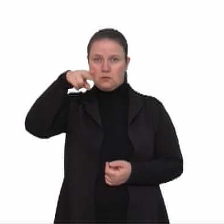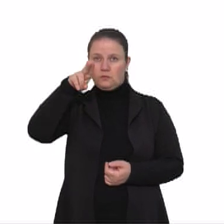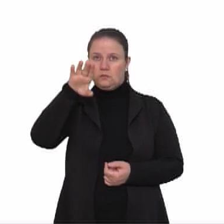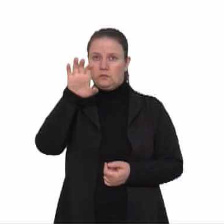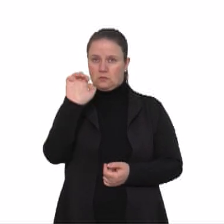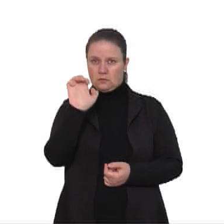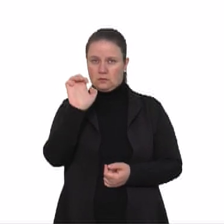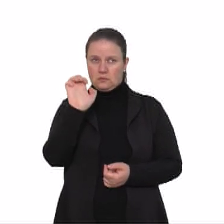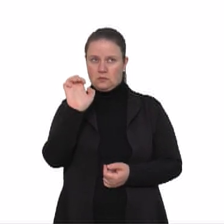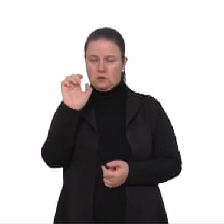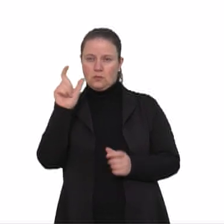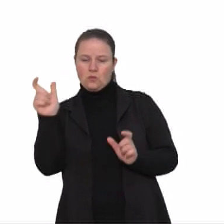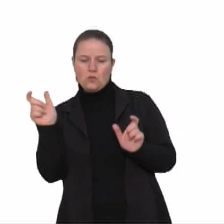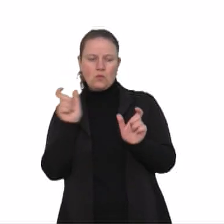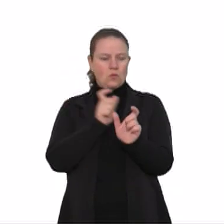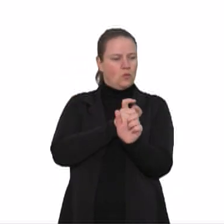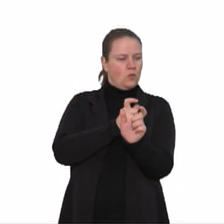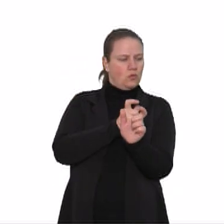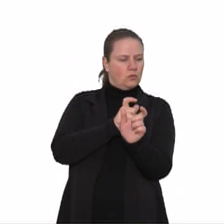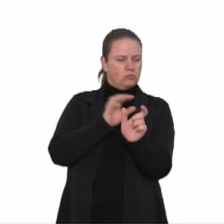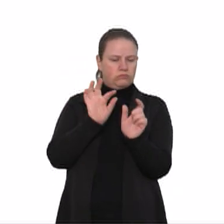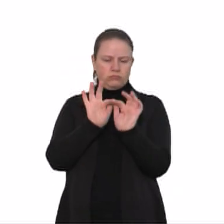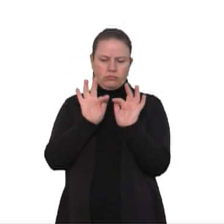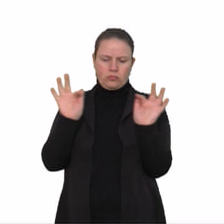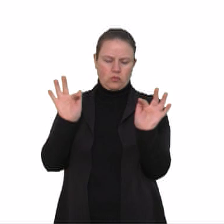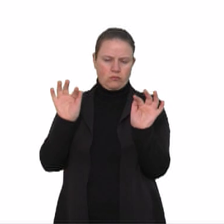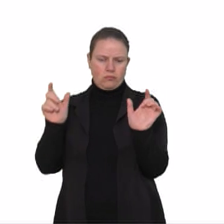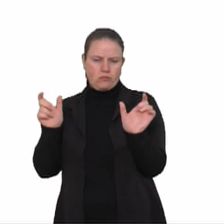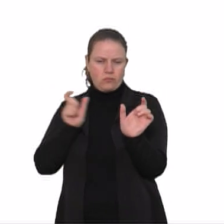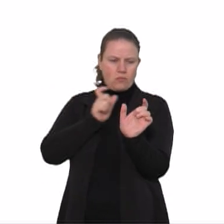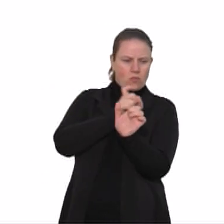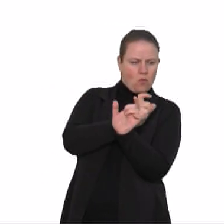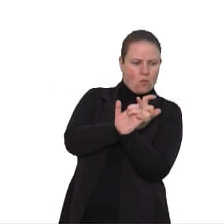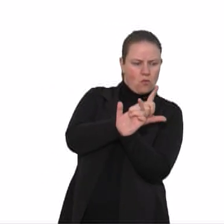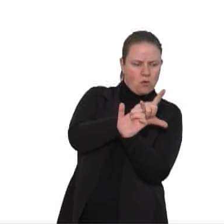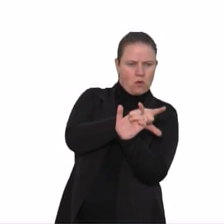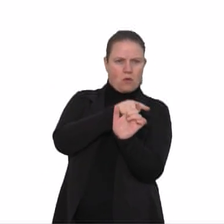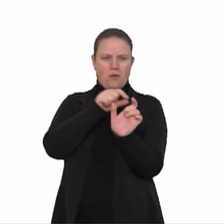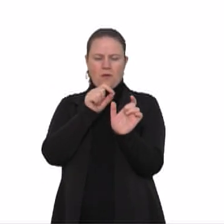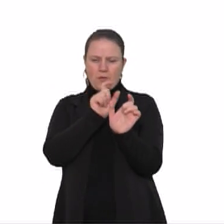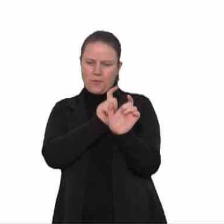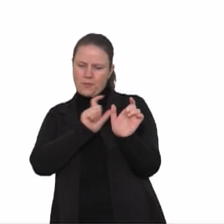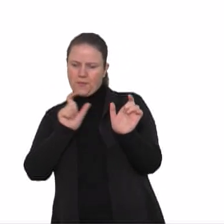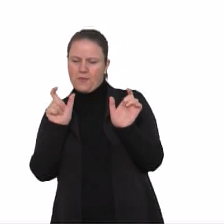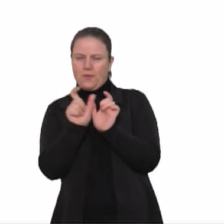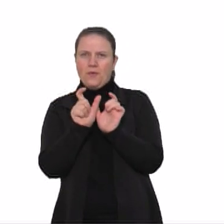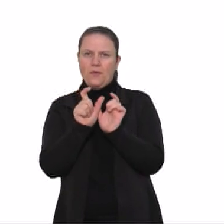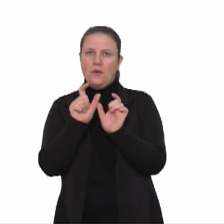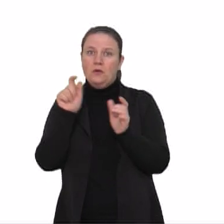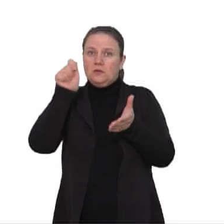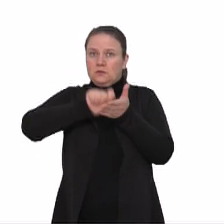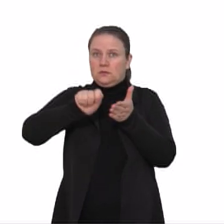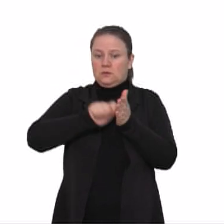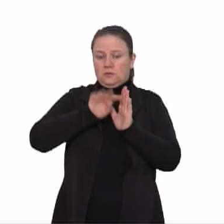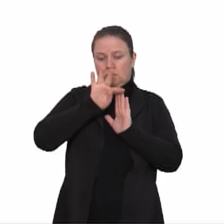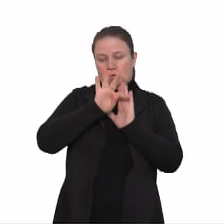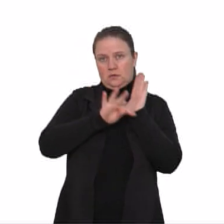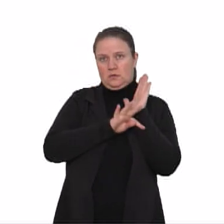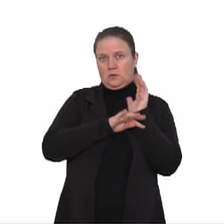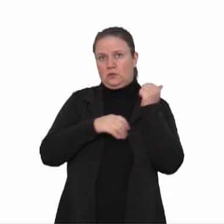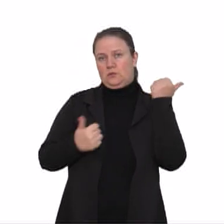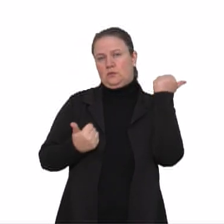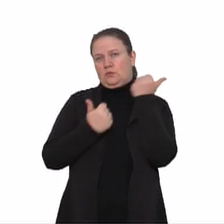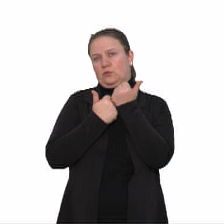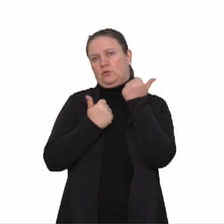palavra anteriormente utilizada pela autora? E reescreva o trecho substituindo esse que